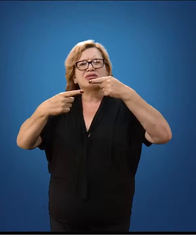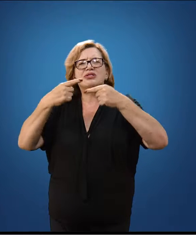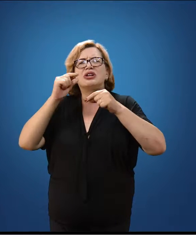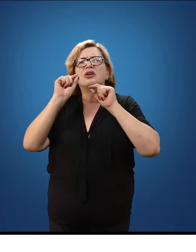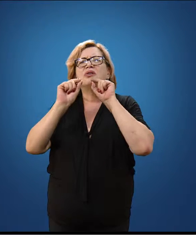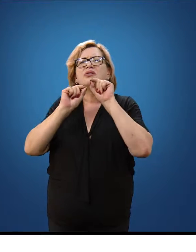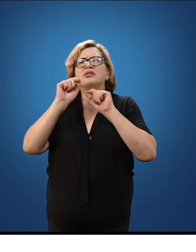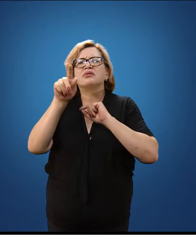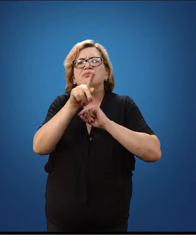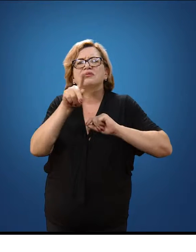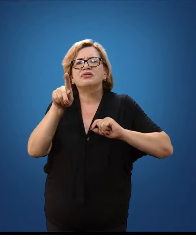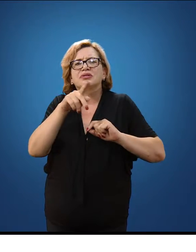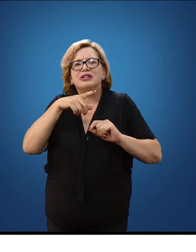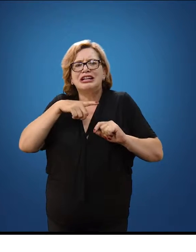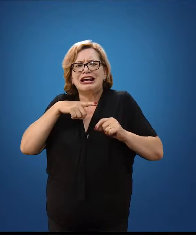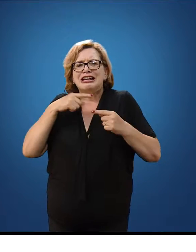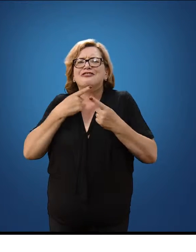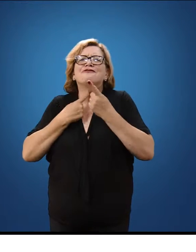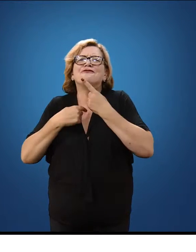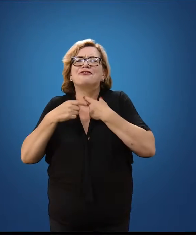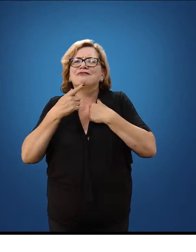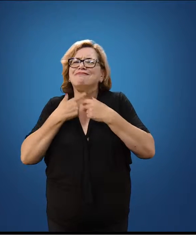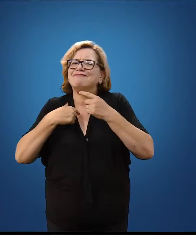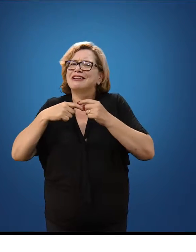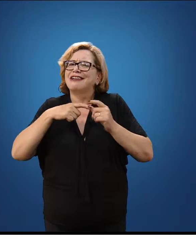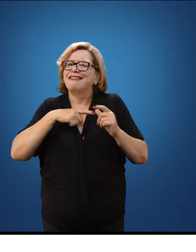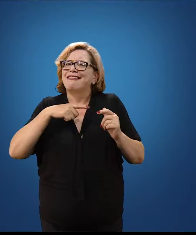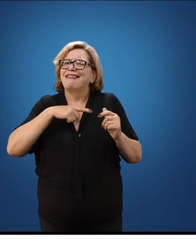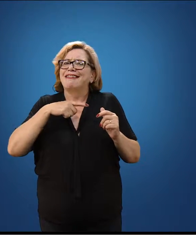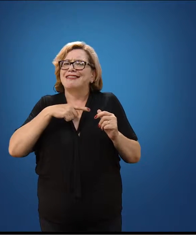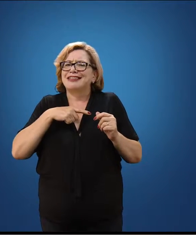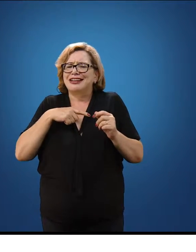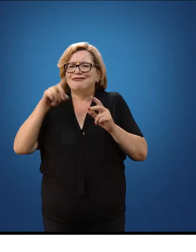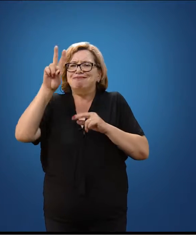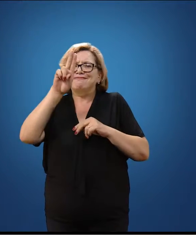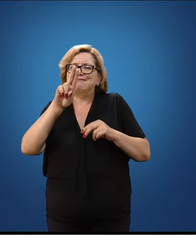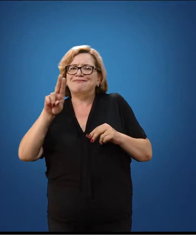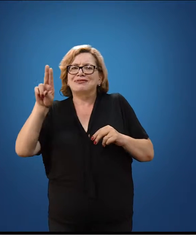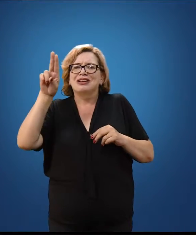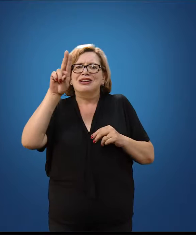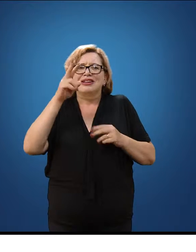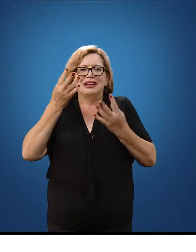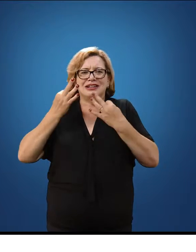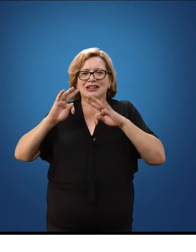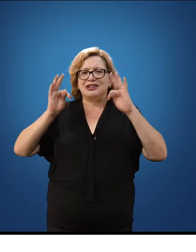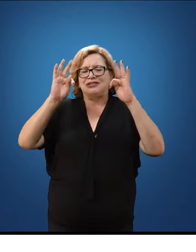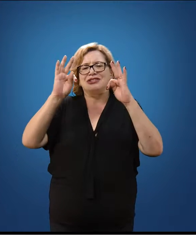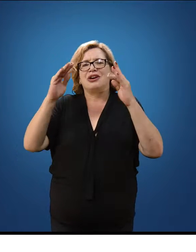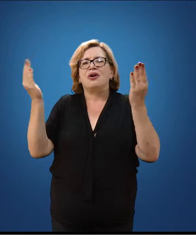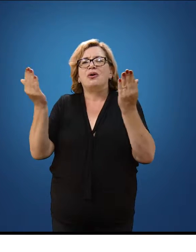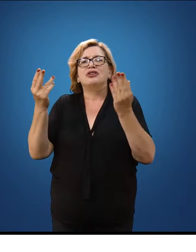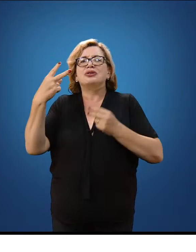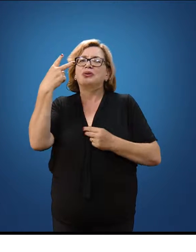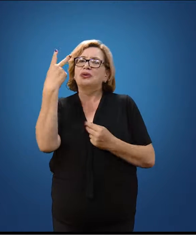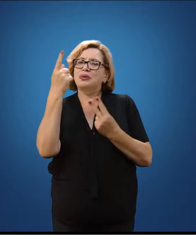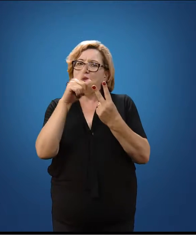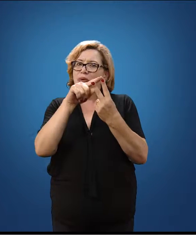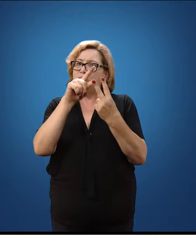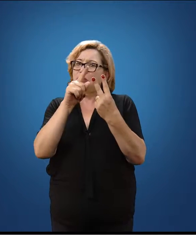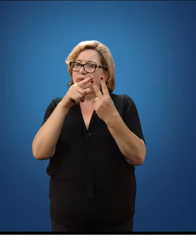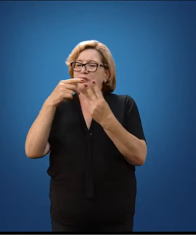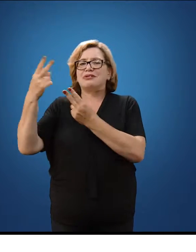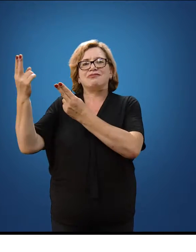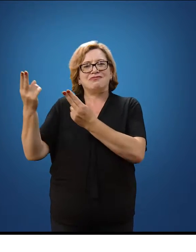o professor que tem intenção em levar para dentro da sala de aula essas tecnologias. Eu tenho aqui como convidada a professora Irene